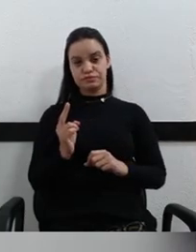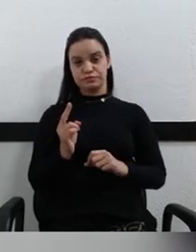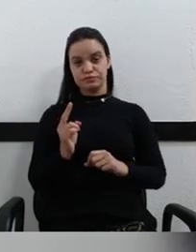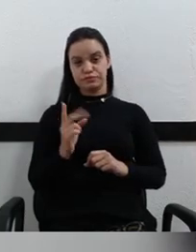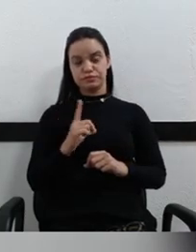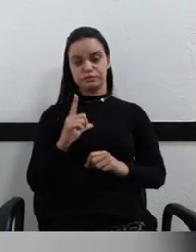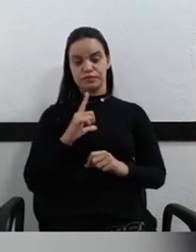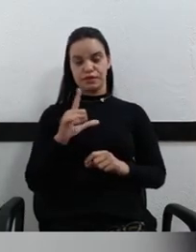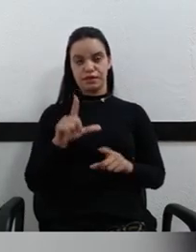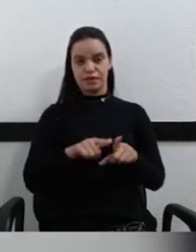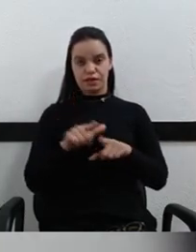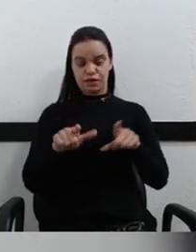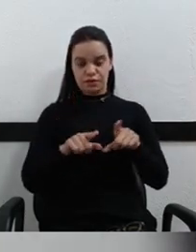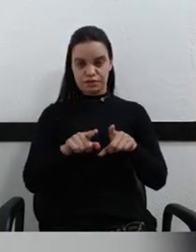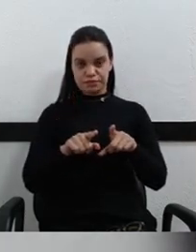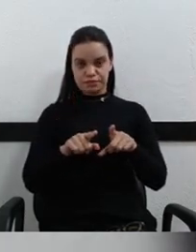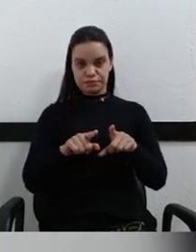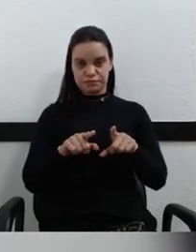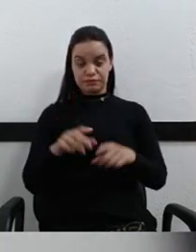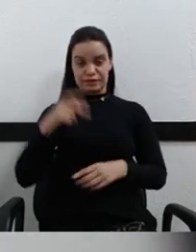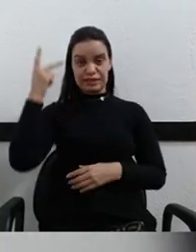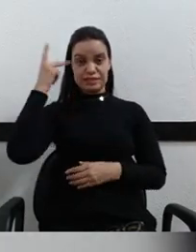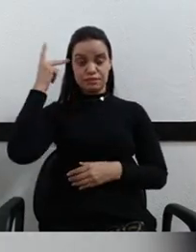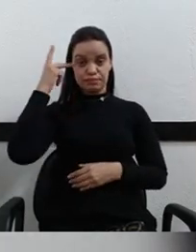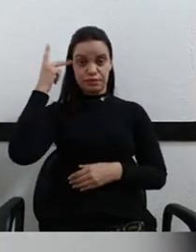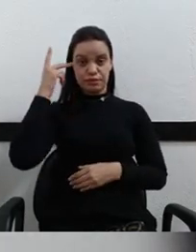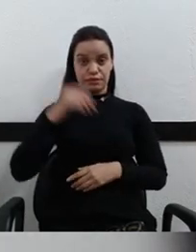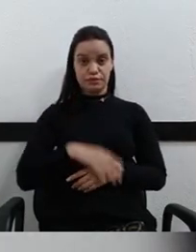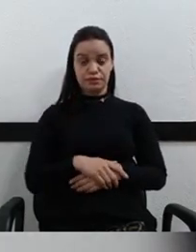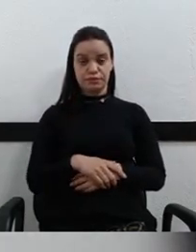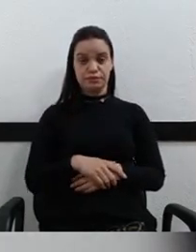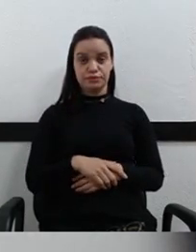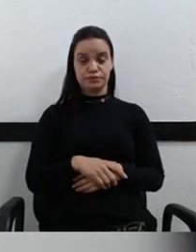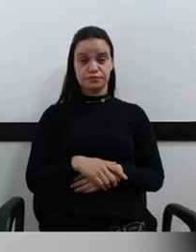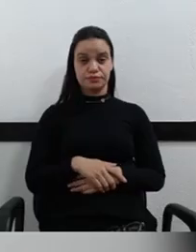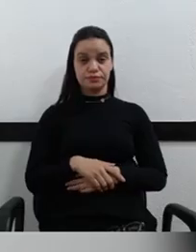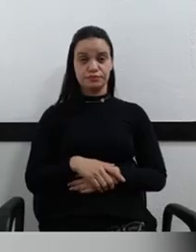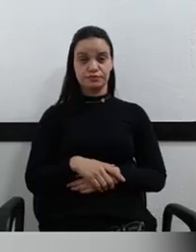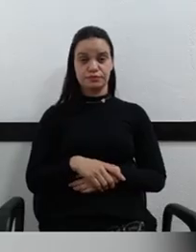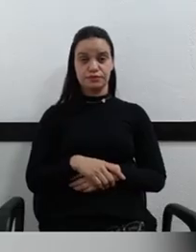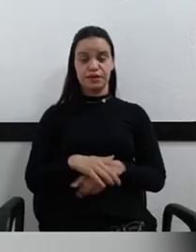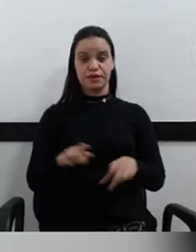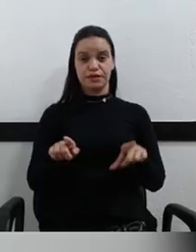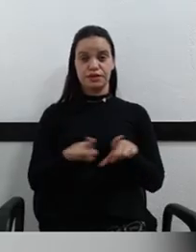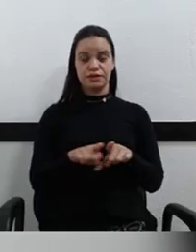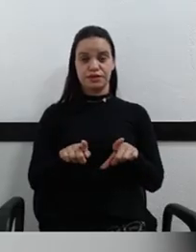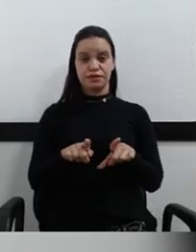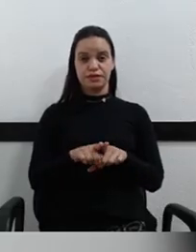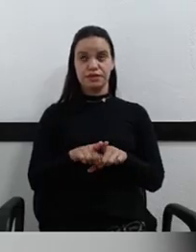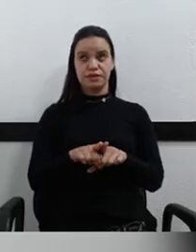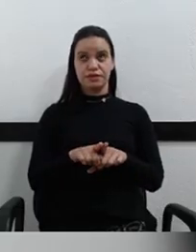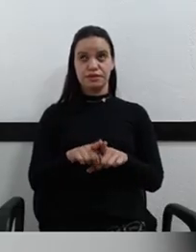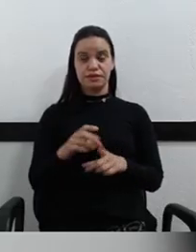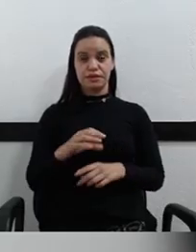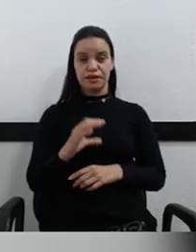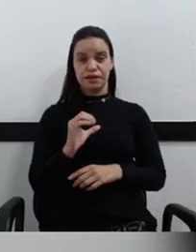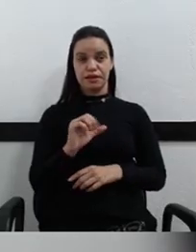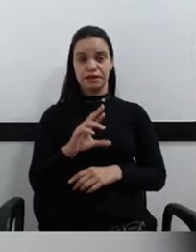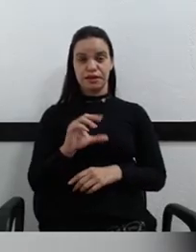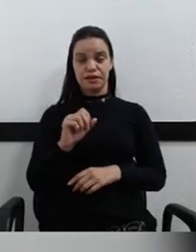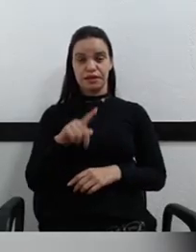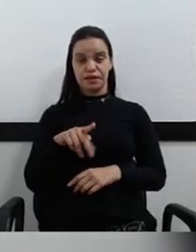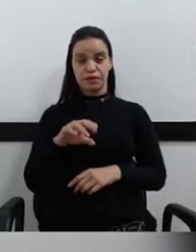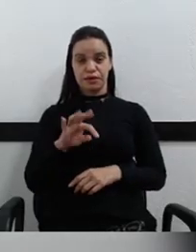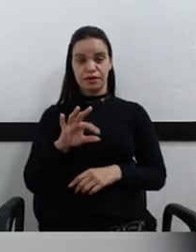na Pontifícia Universidade Católica de São Paulo, e em razão de residir em Caraguatatuba, ele precisa se